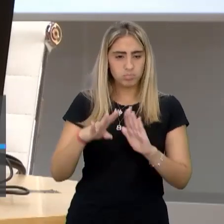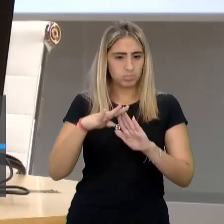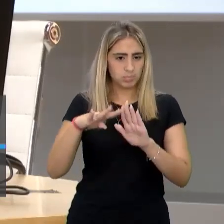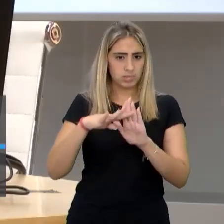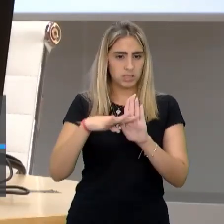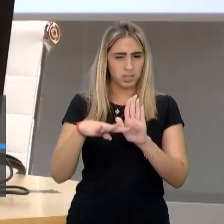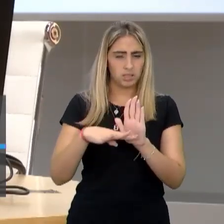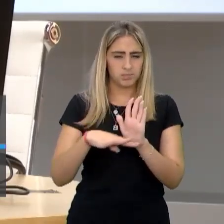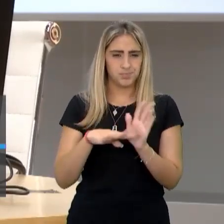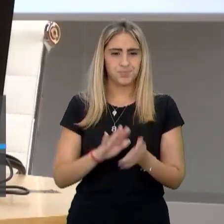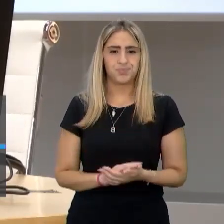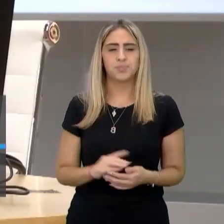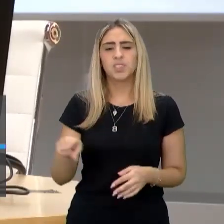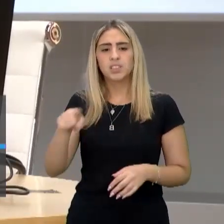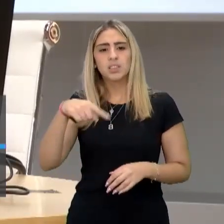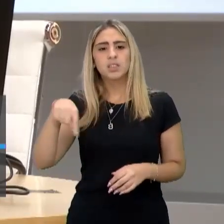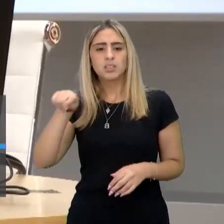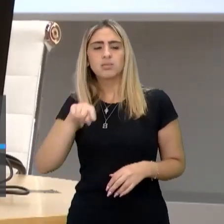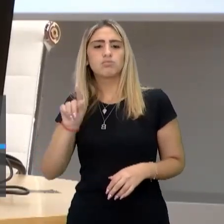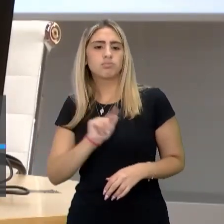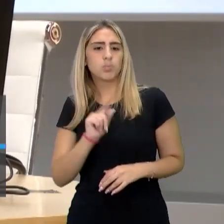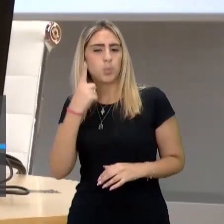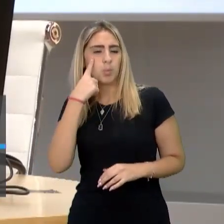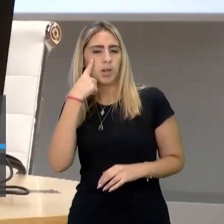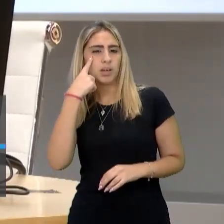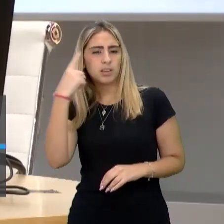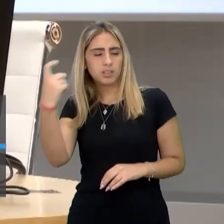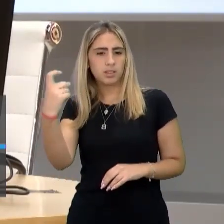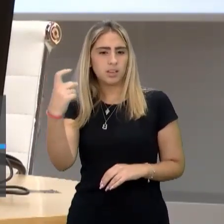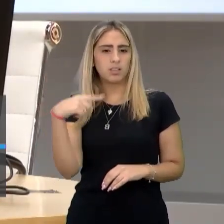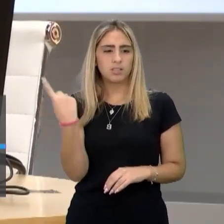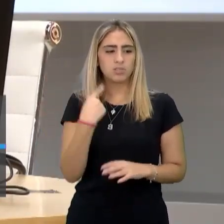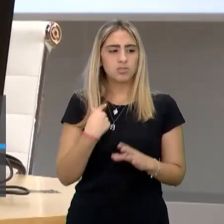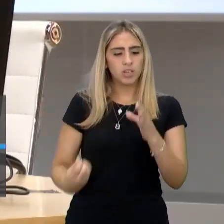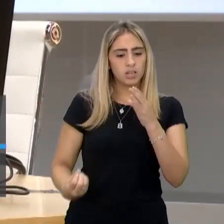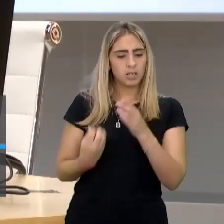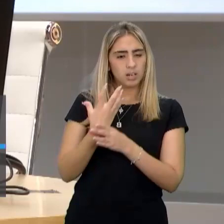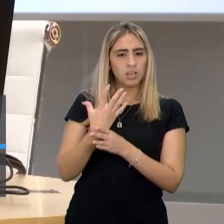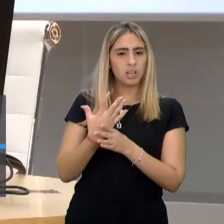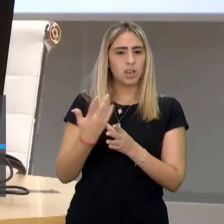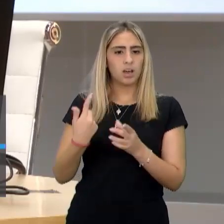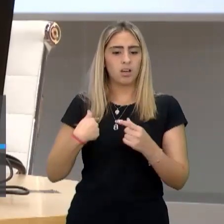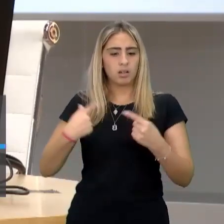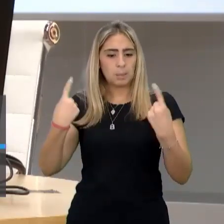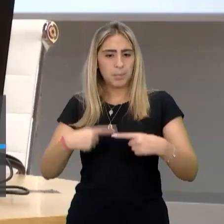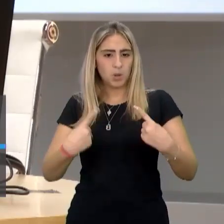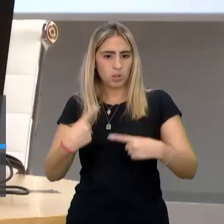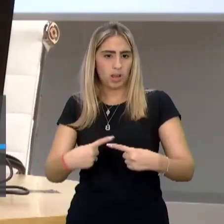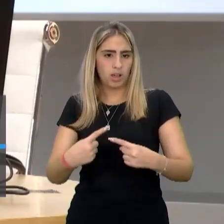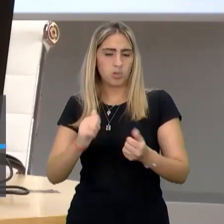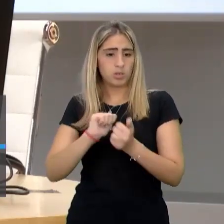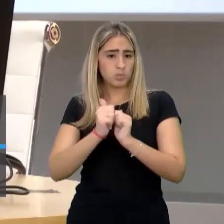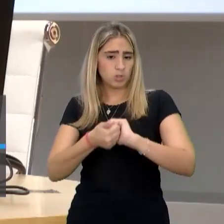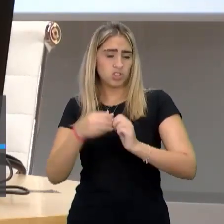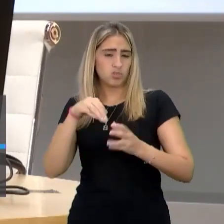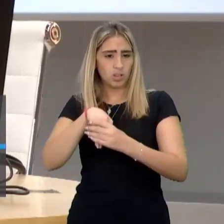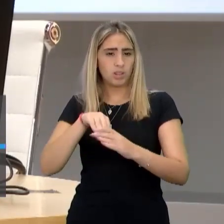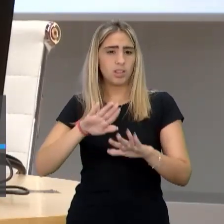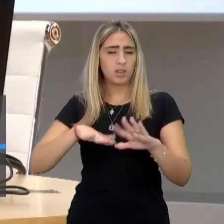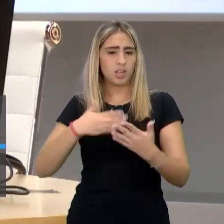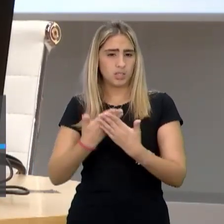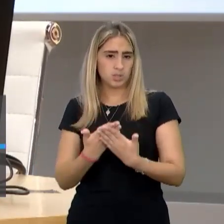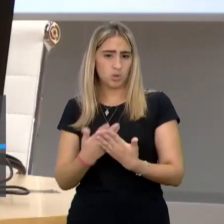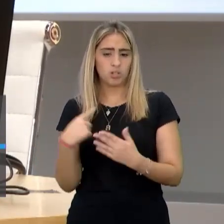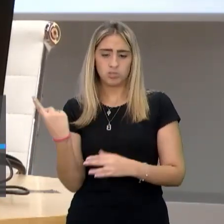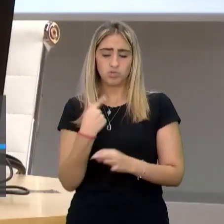e aí vocês decidiram, a gente teve uma ideia que a gente vai criar um campeonato esportivo na escola, tá? Então, a gente vai planejar